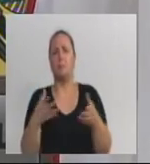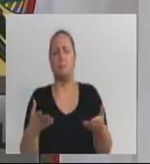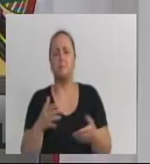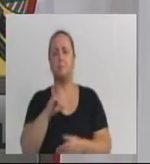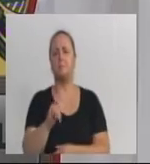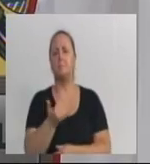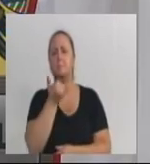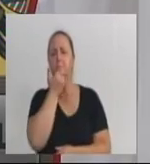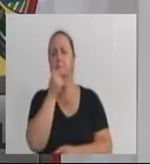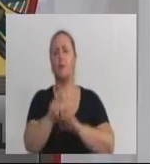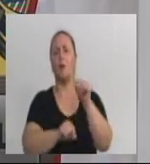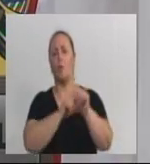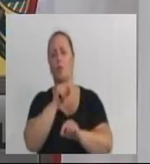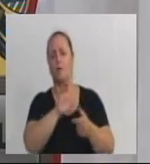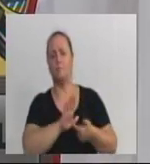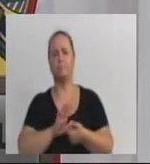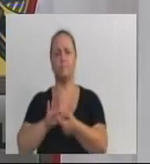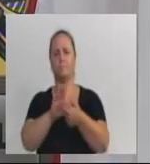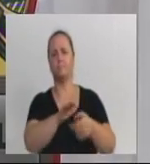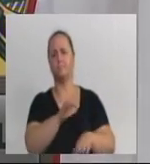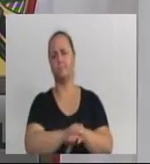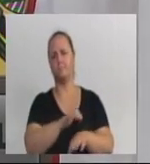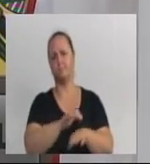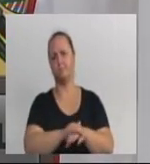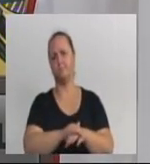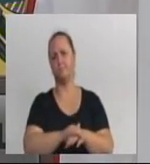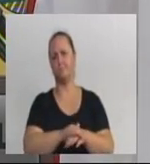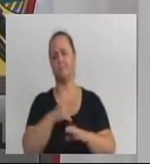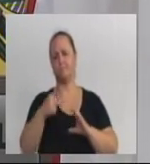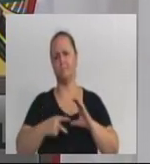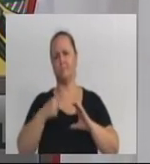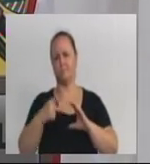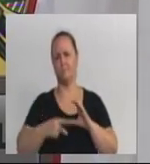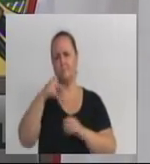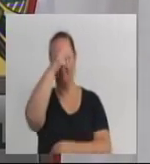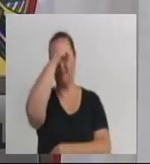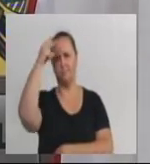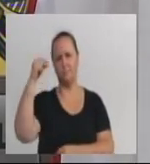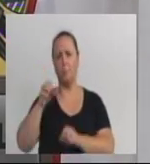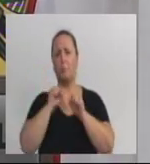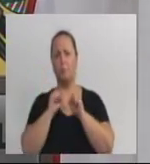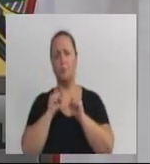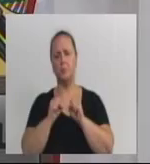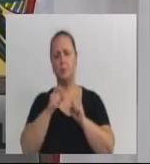que fosse apresentada pelo executivo fosse uma justificativa que nós compreenderíamos.